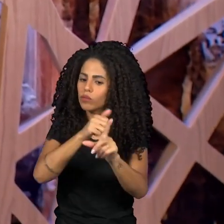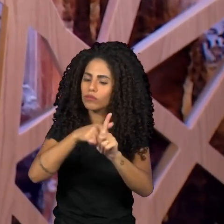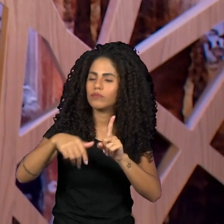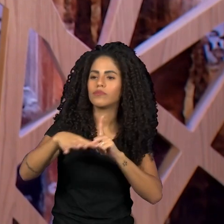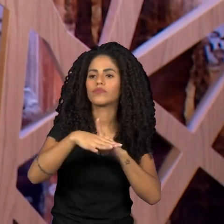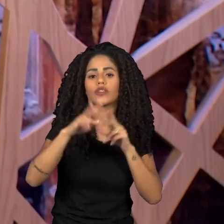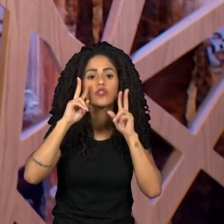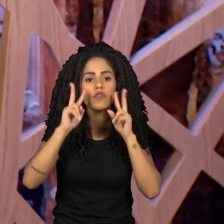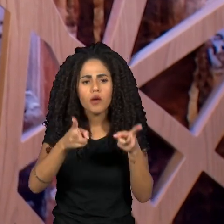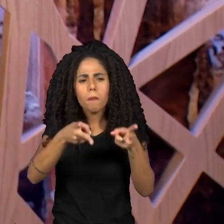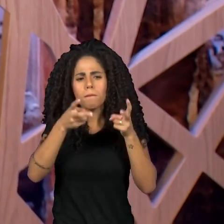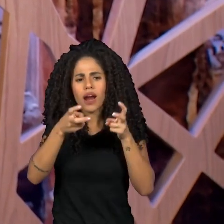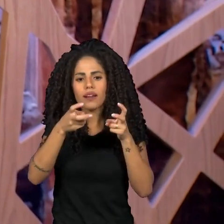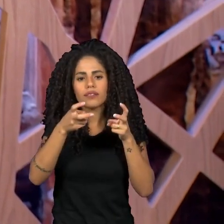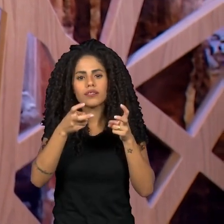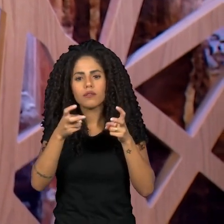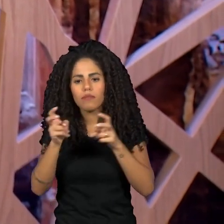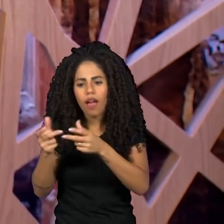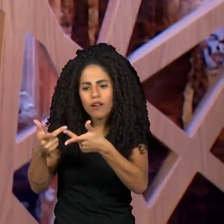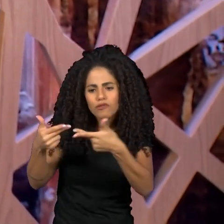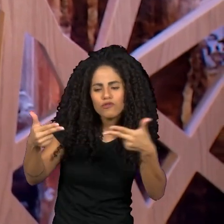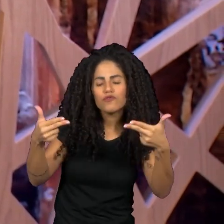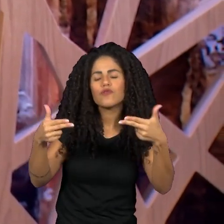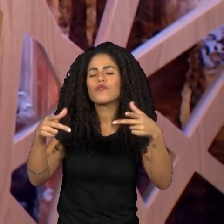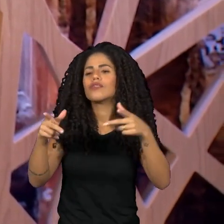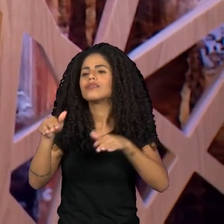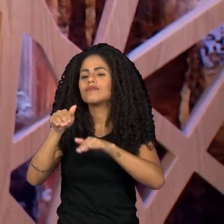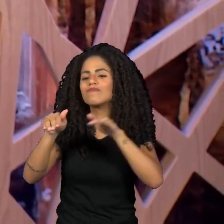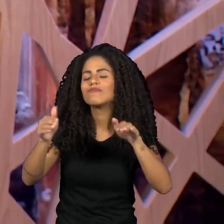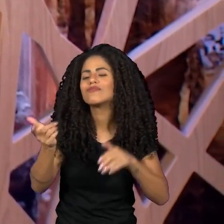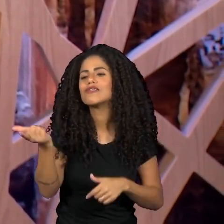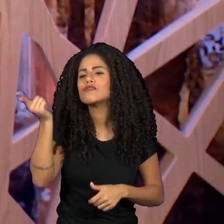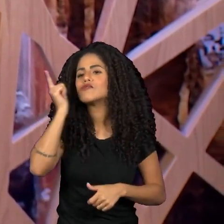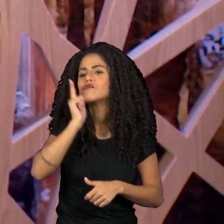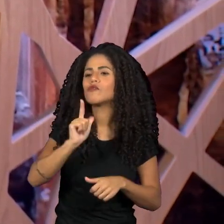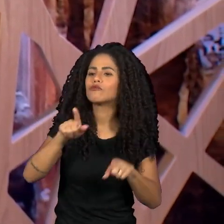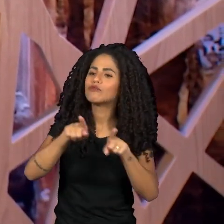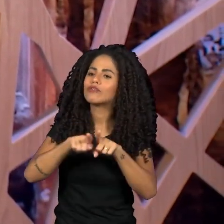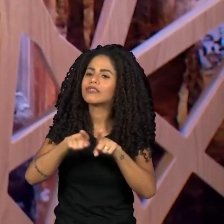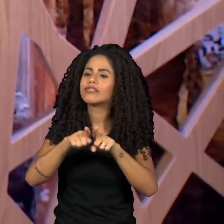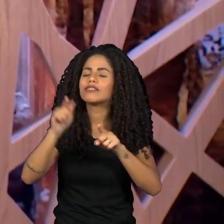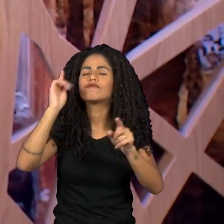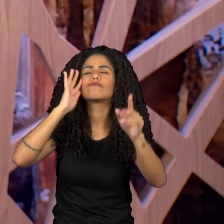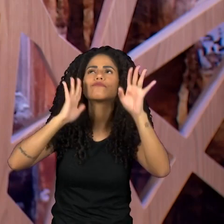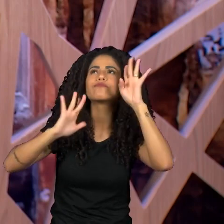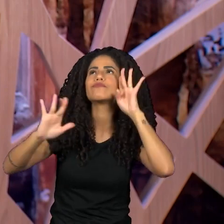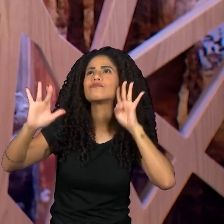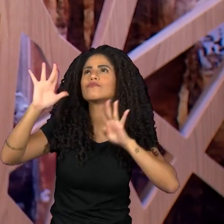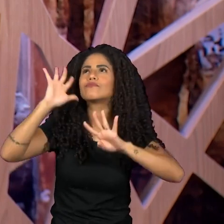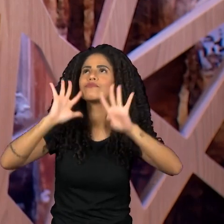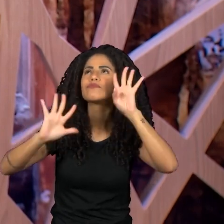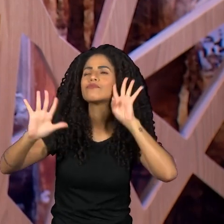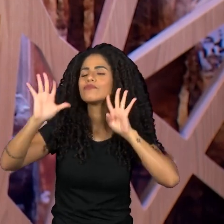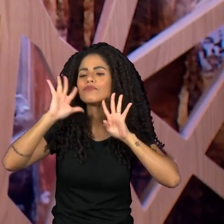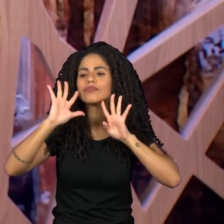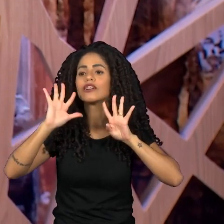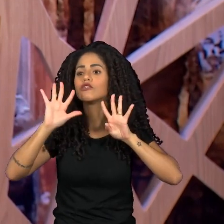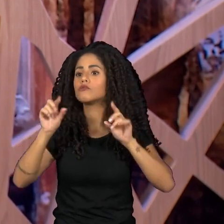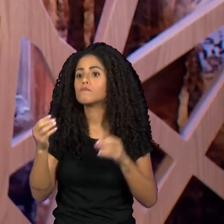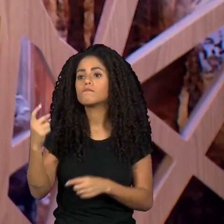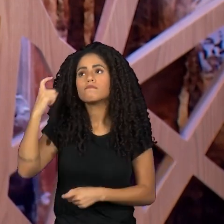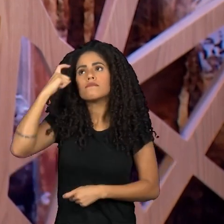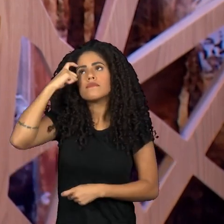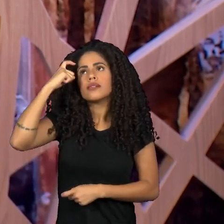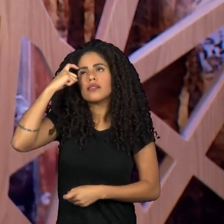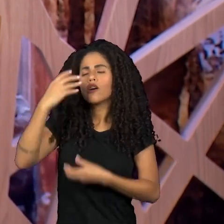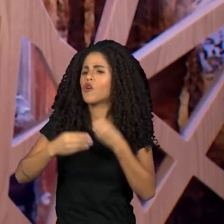de ver o mundo, né? Trazer elementos lúdicos, líricos, para pensar a sociedade que a